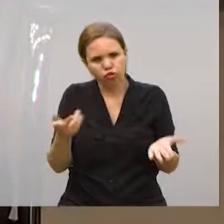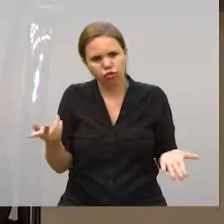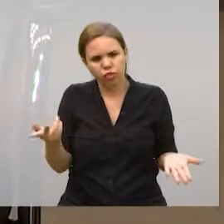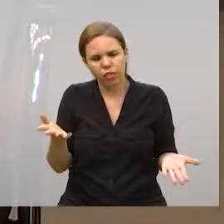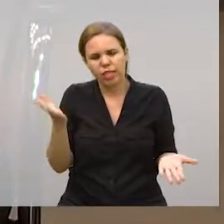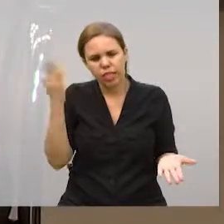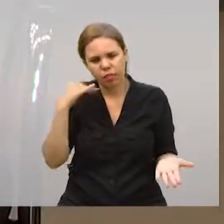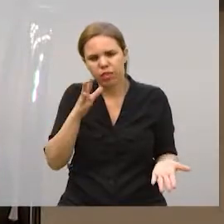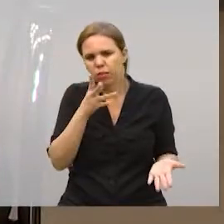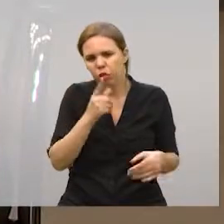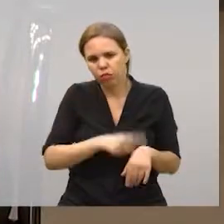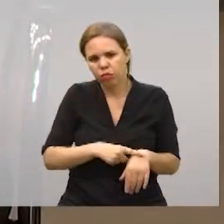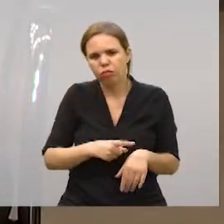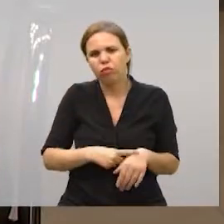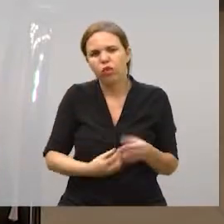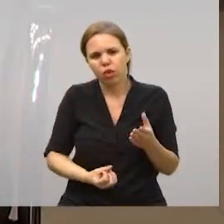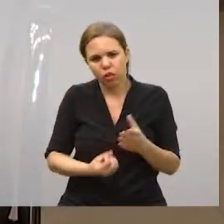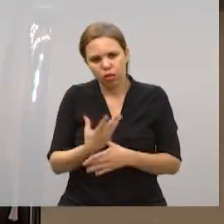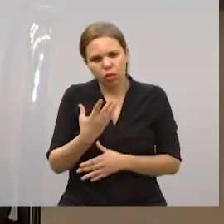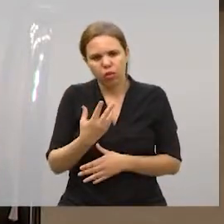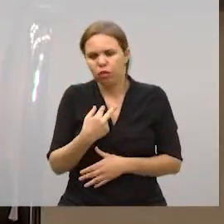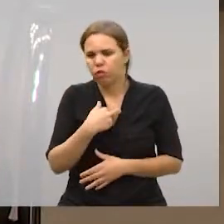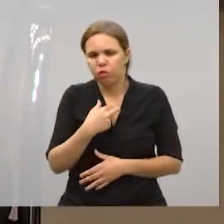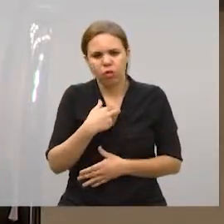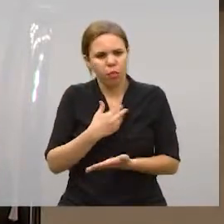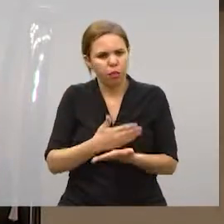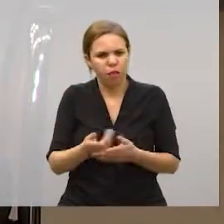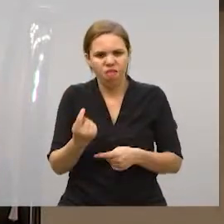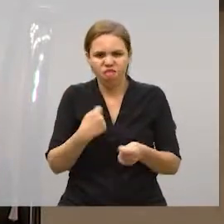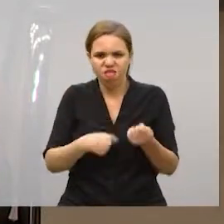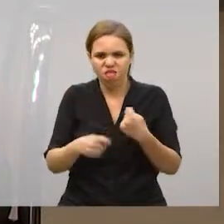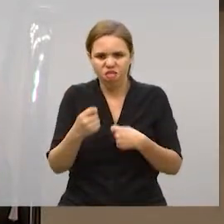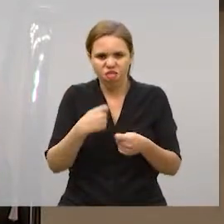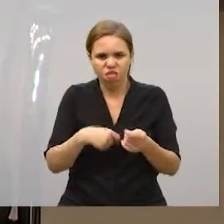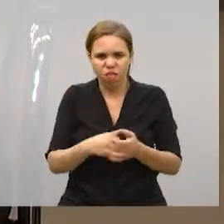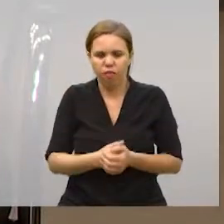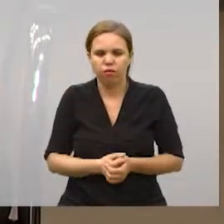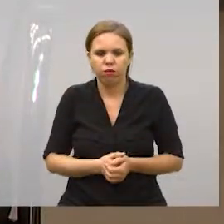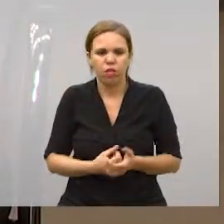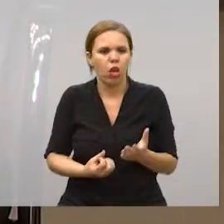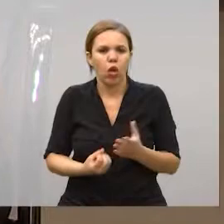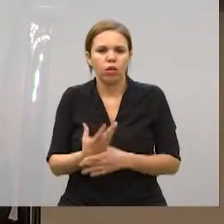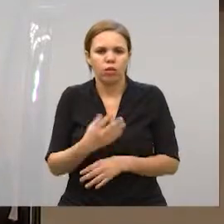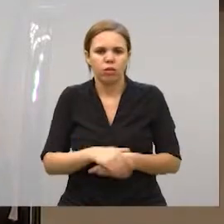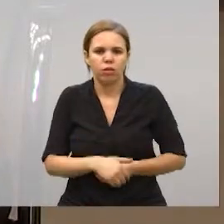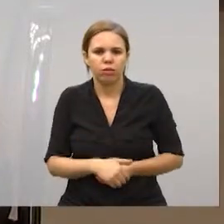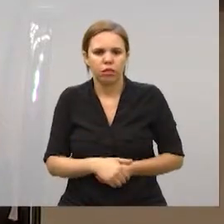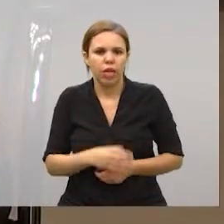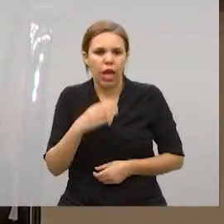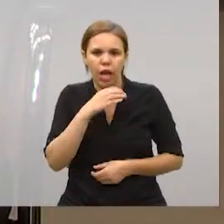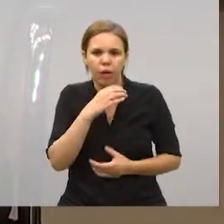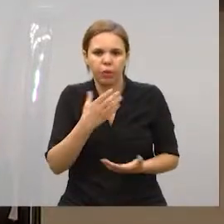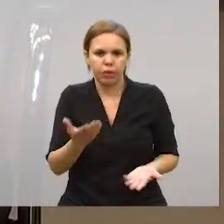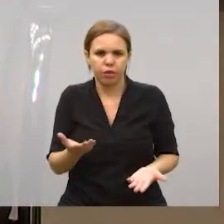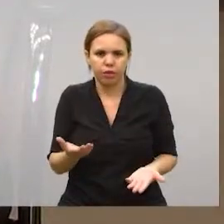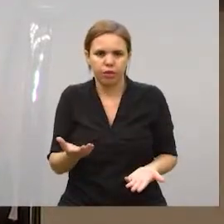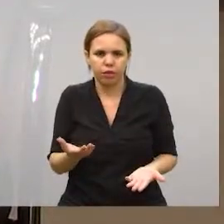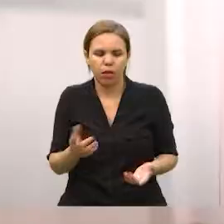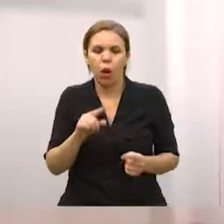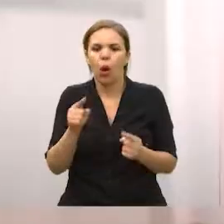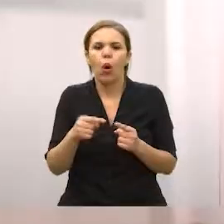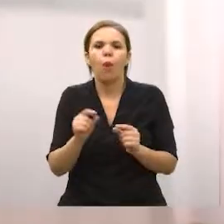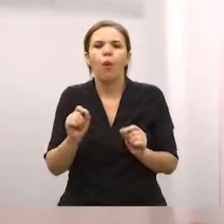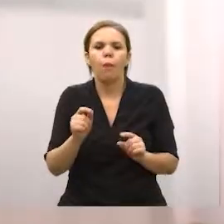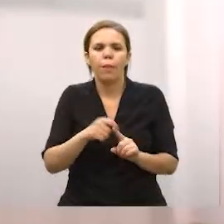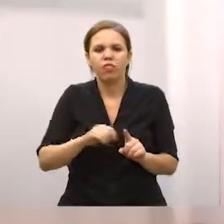projeto. Sim. Você sabe que demora um tempo para as coisas acontecerem. Não dá para você começar um negócio e já querer que ele aconteça rapidamente.